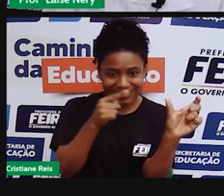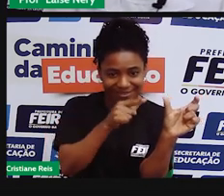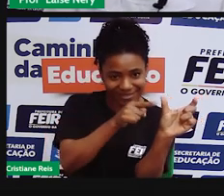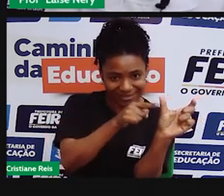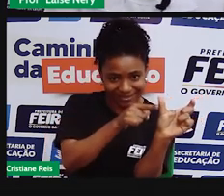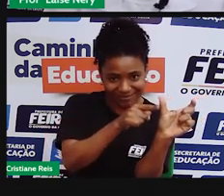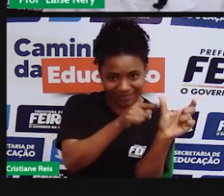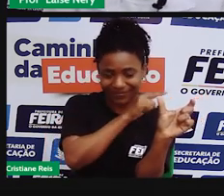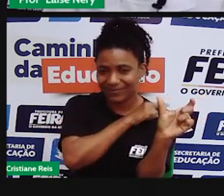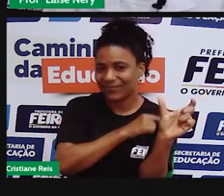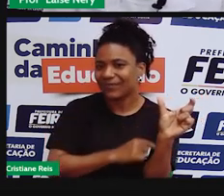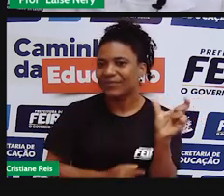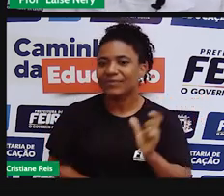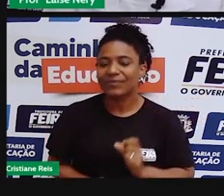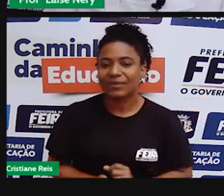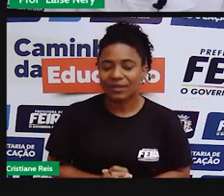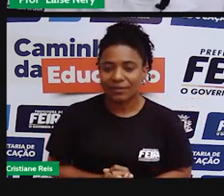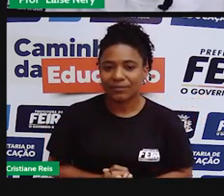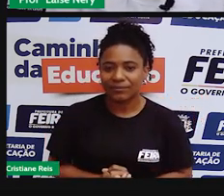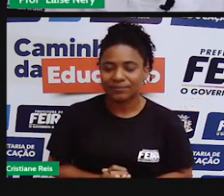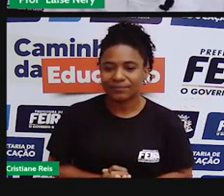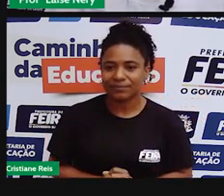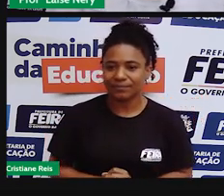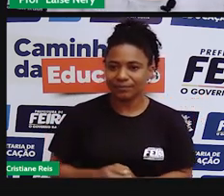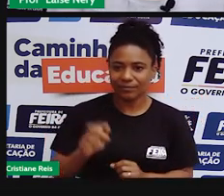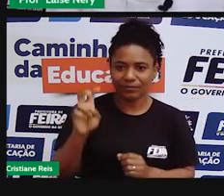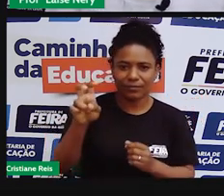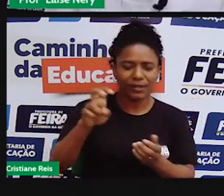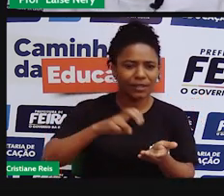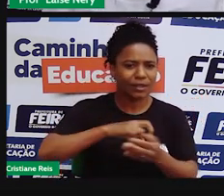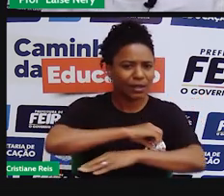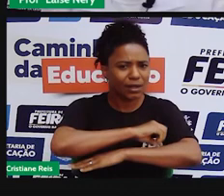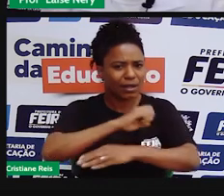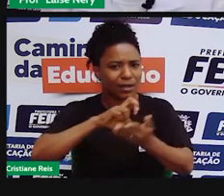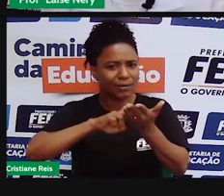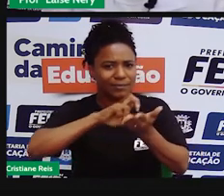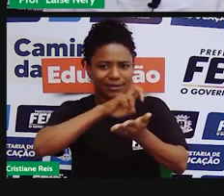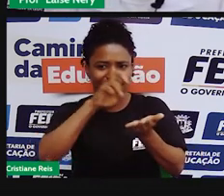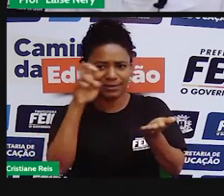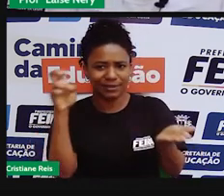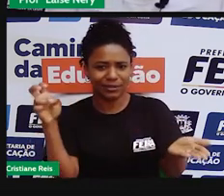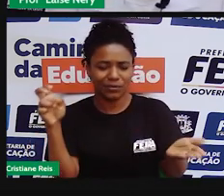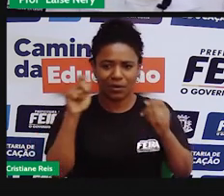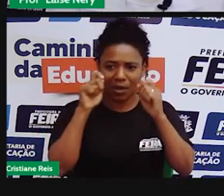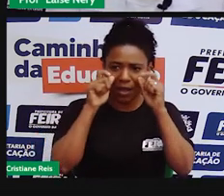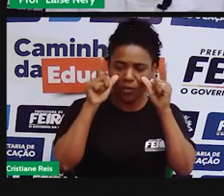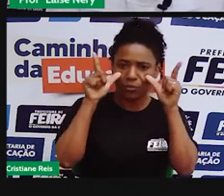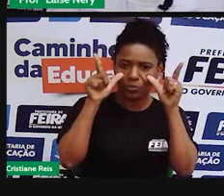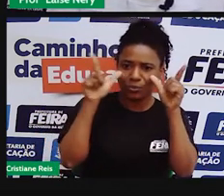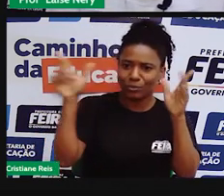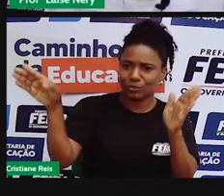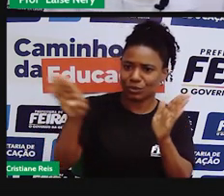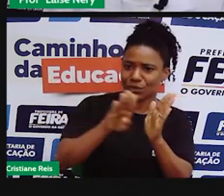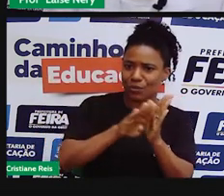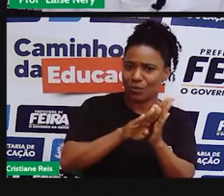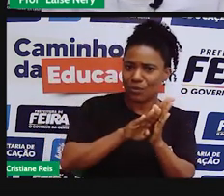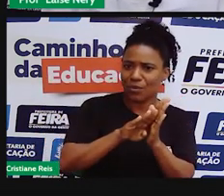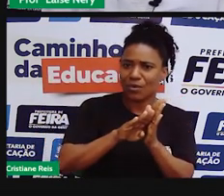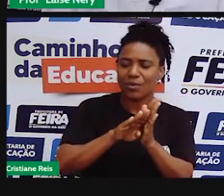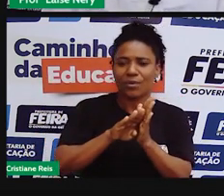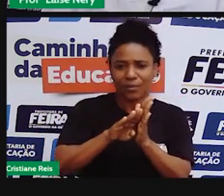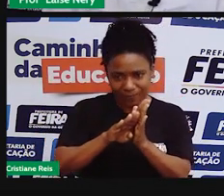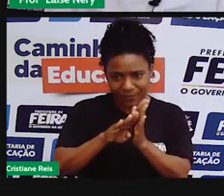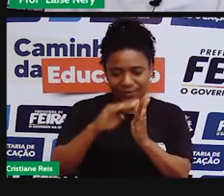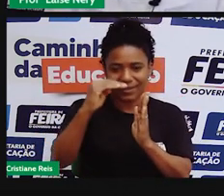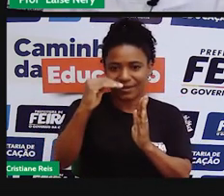em algumas delas vão vamos ver aqui amanheceu acordou chegou logo